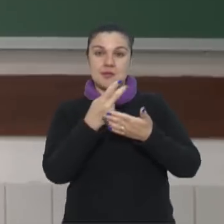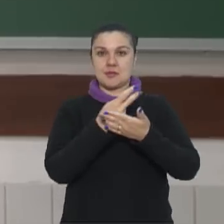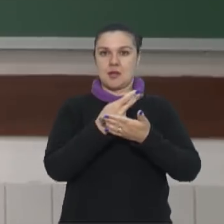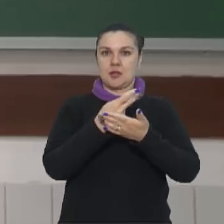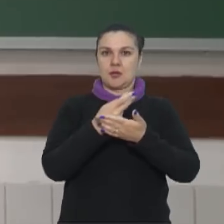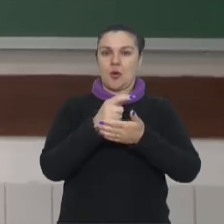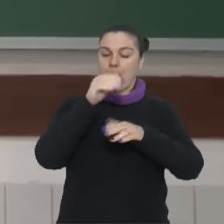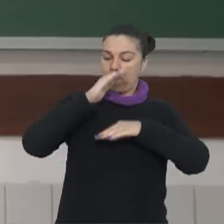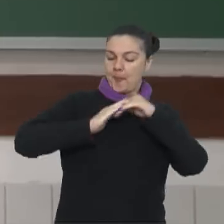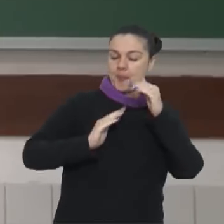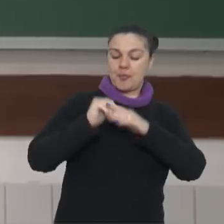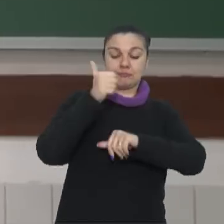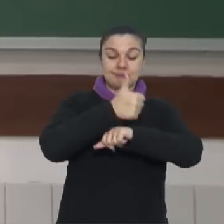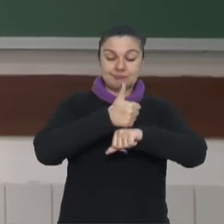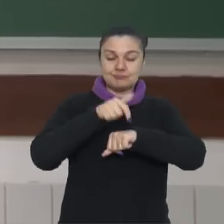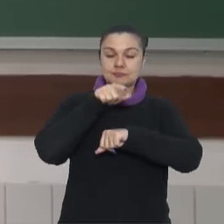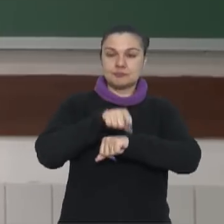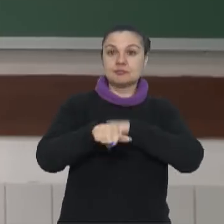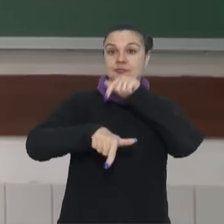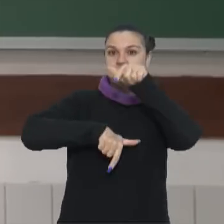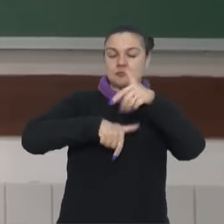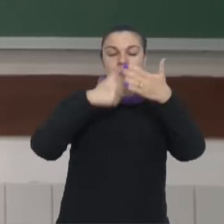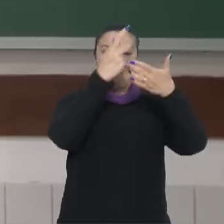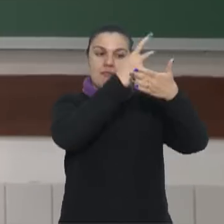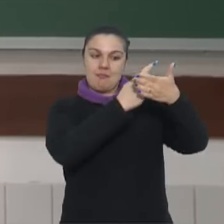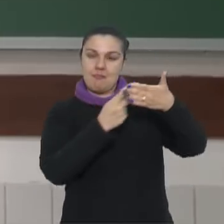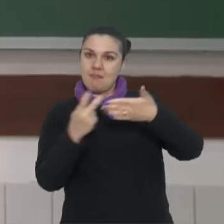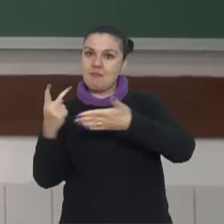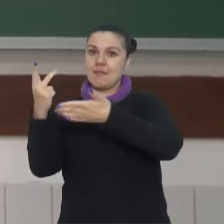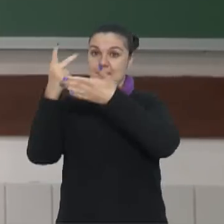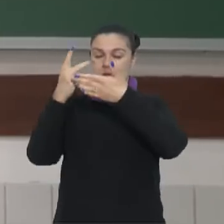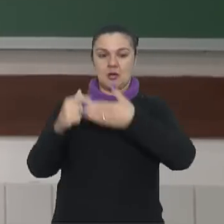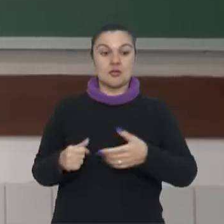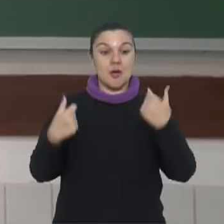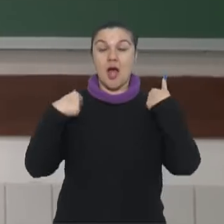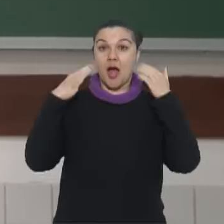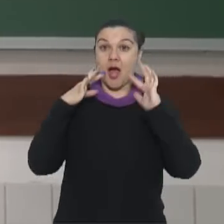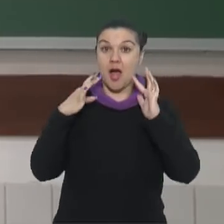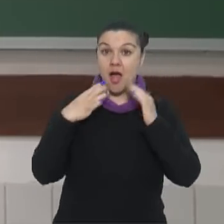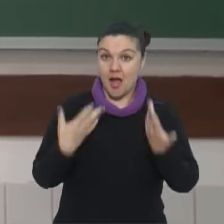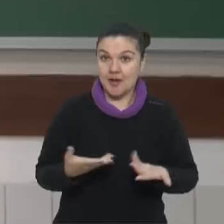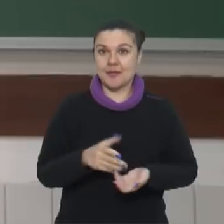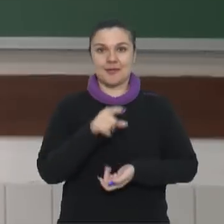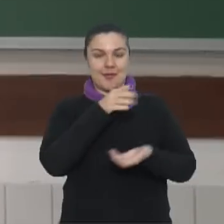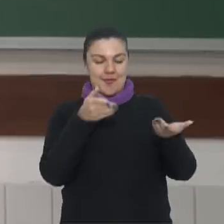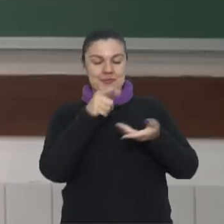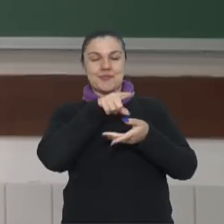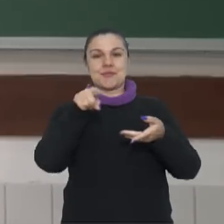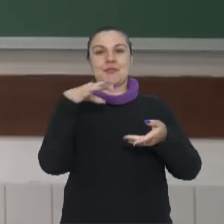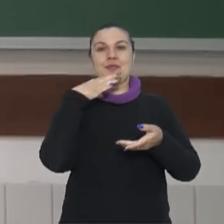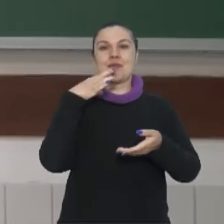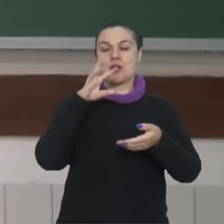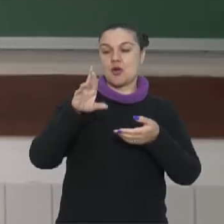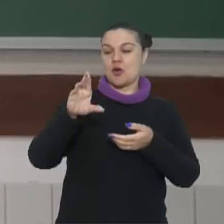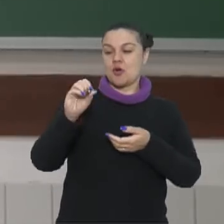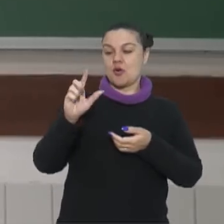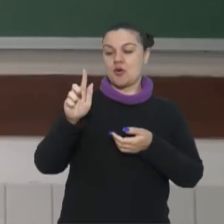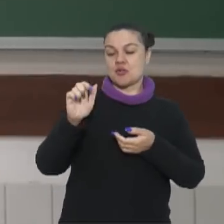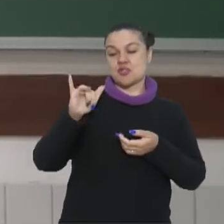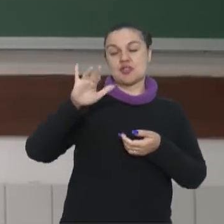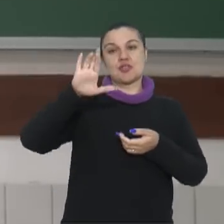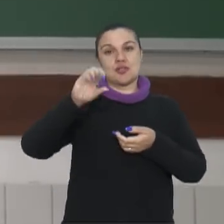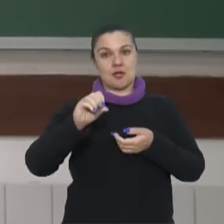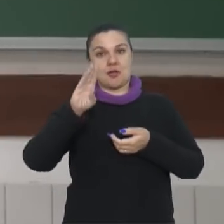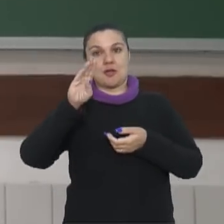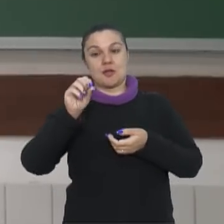como profissional desenhar, né? Não parece super legal? Então, você vai conhecer o Rogério Borges, que